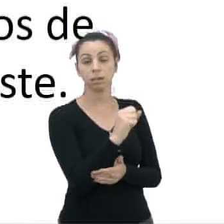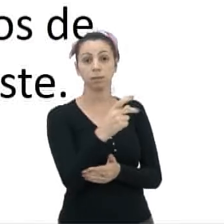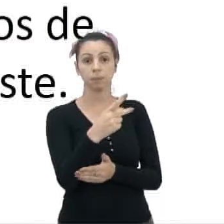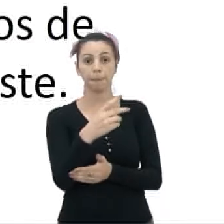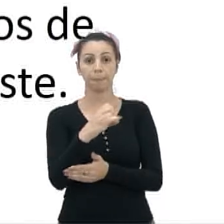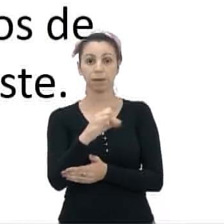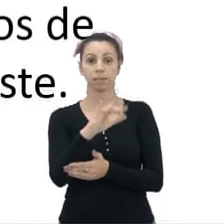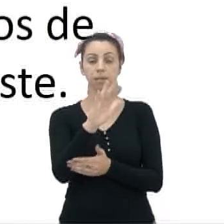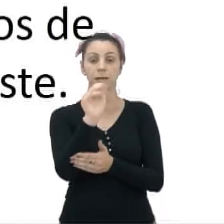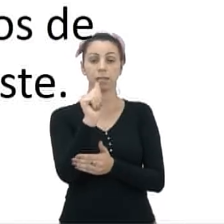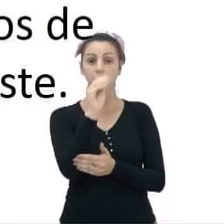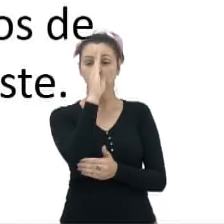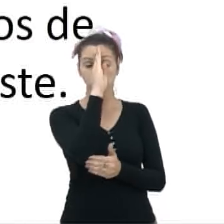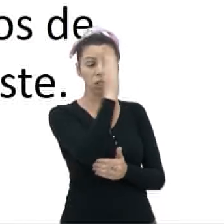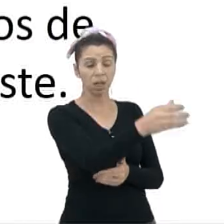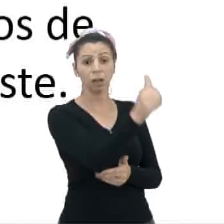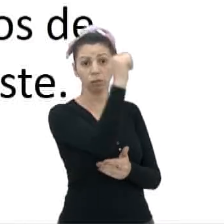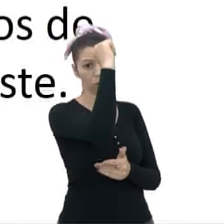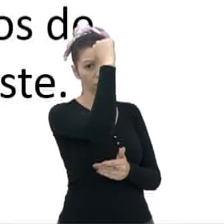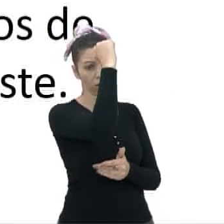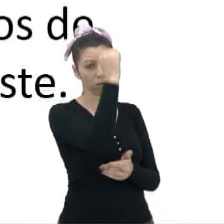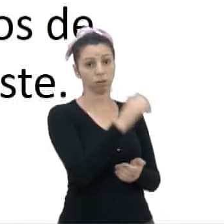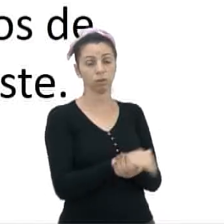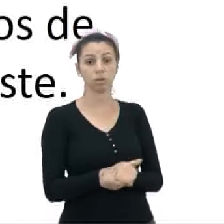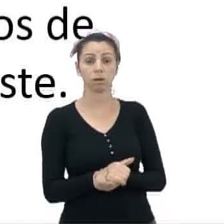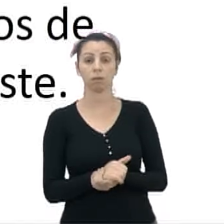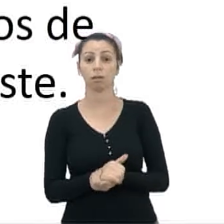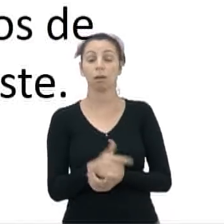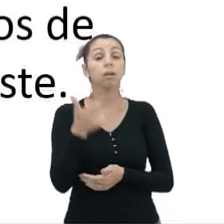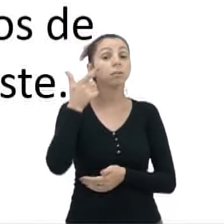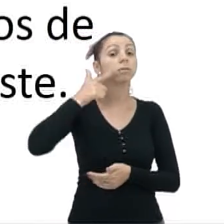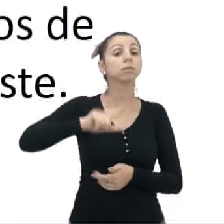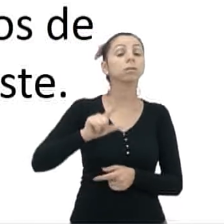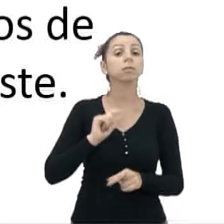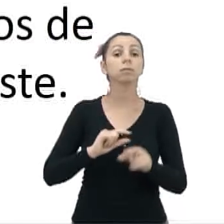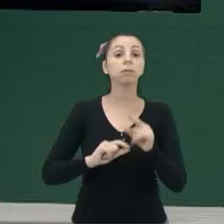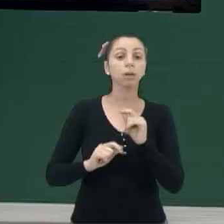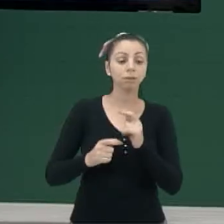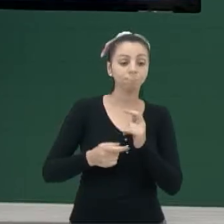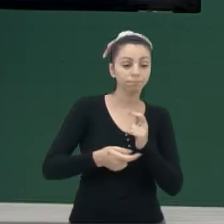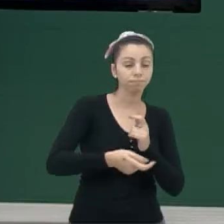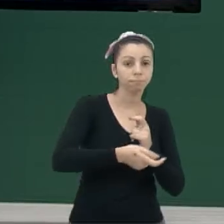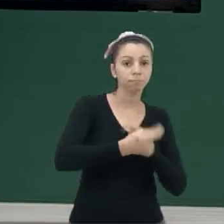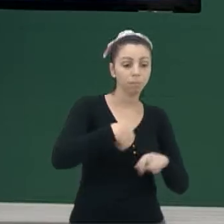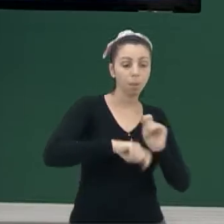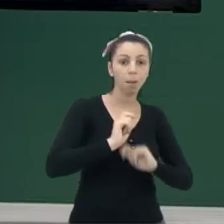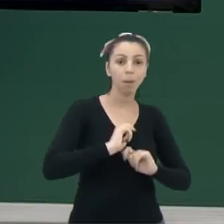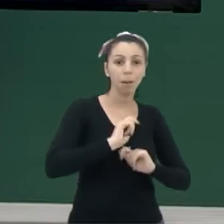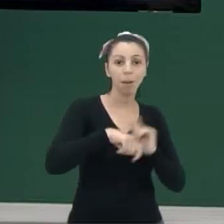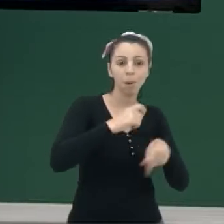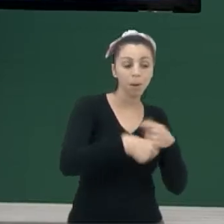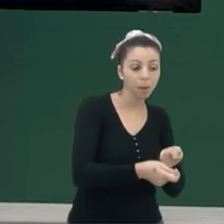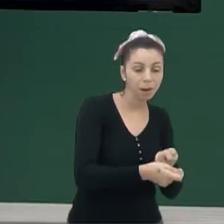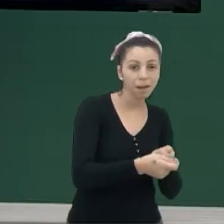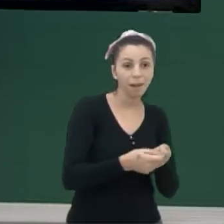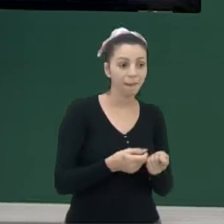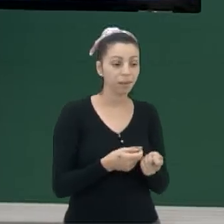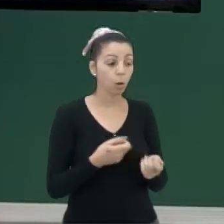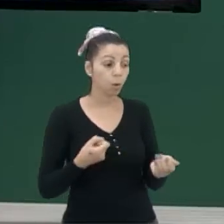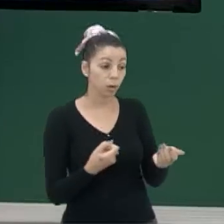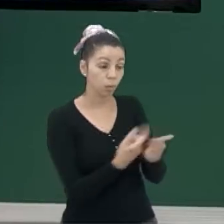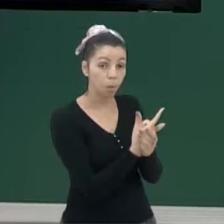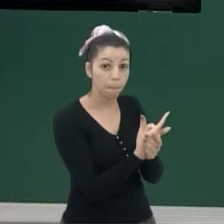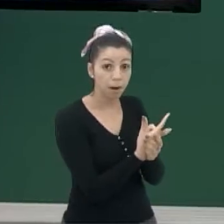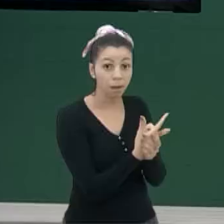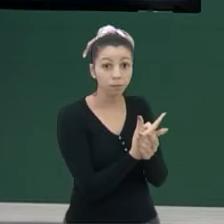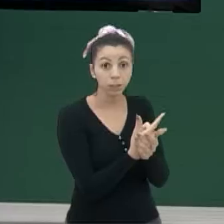eles não precisavam mais de atravessadores, eles conseguiam eles mesmos irem comprar as especiarias e vender dentro do